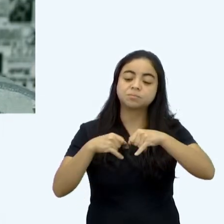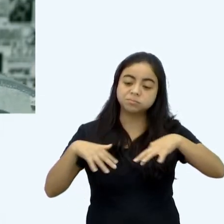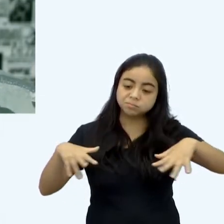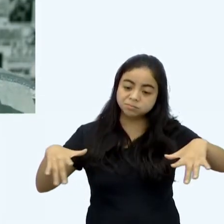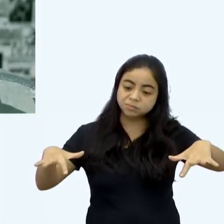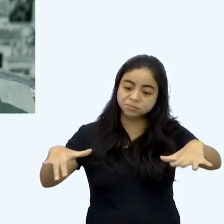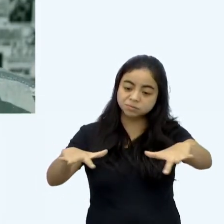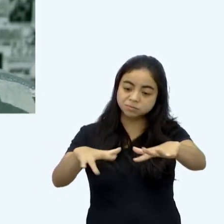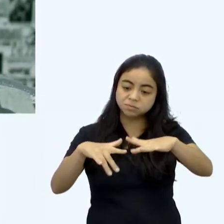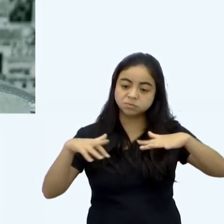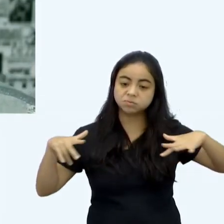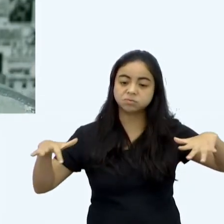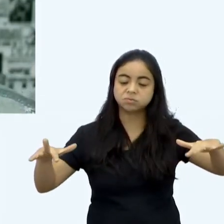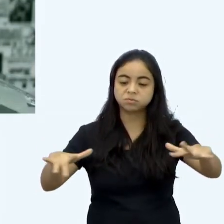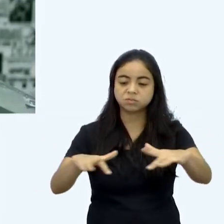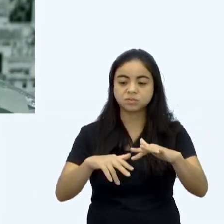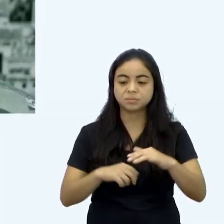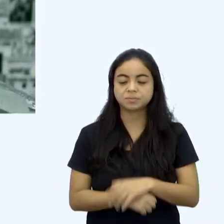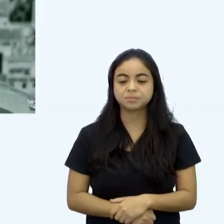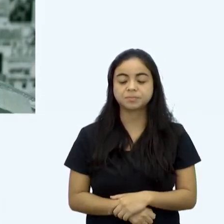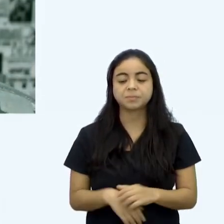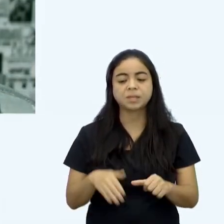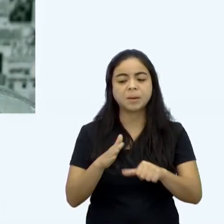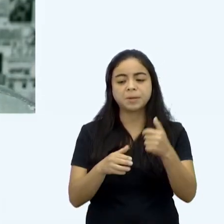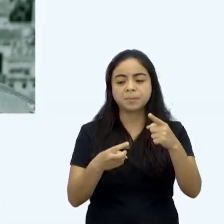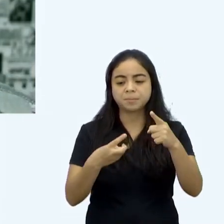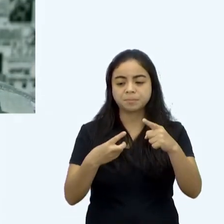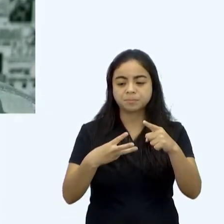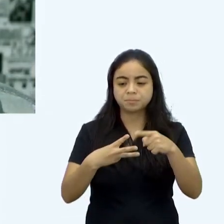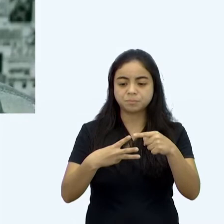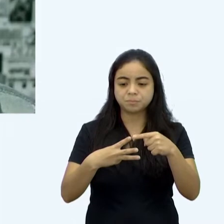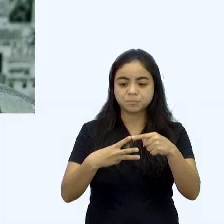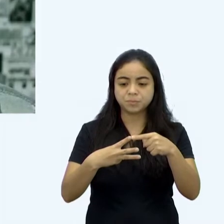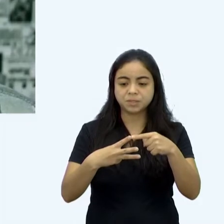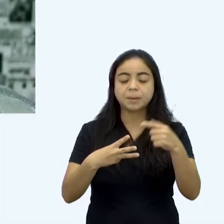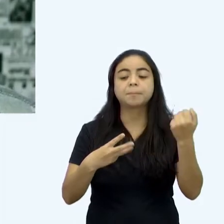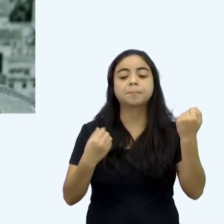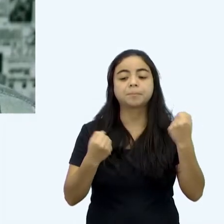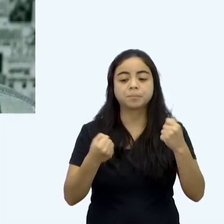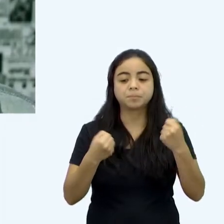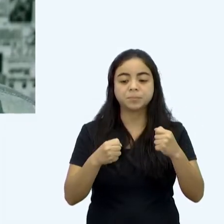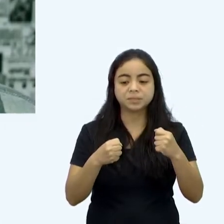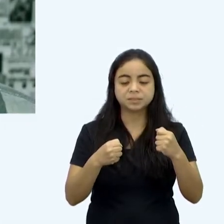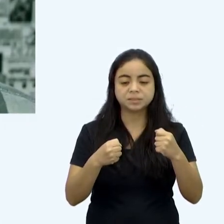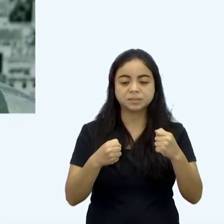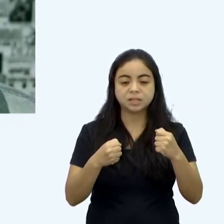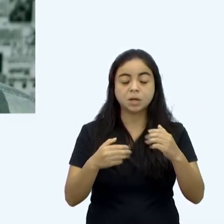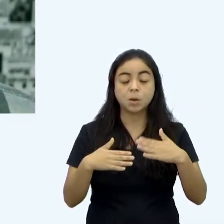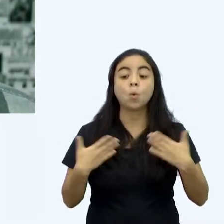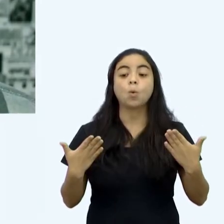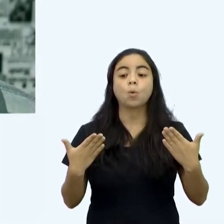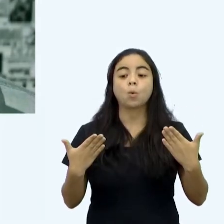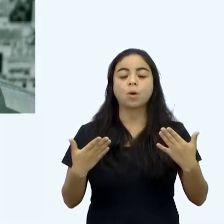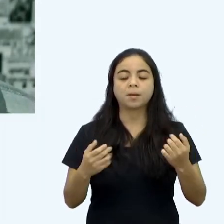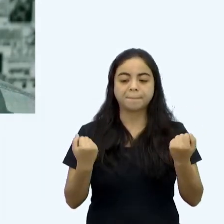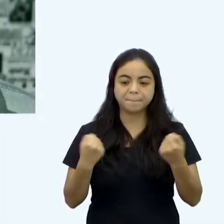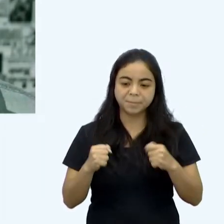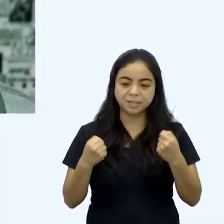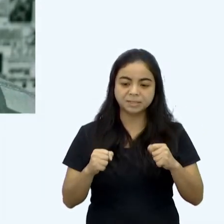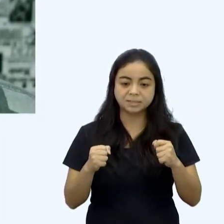depois milhões de pessoas. A primeira coisa que um conteúdo viral precisa ter é o fator surpresa. Ele precisa